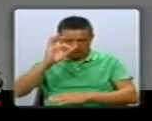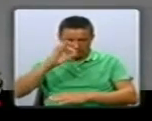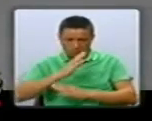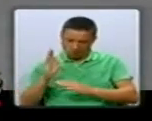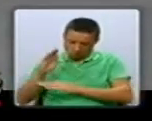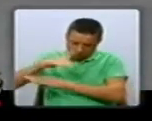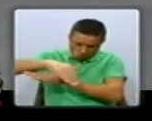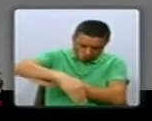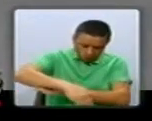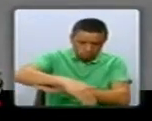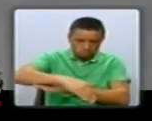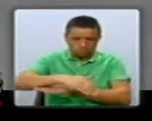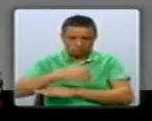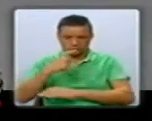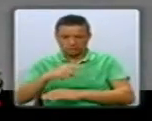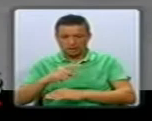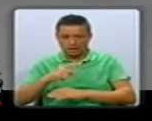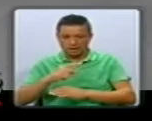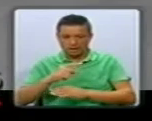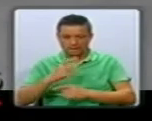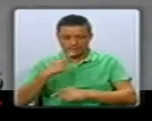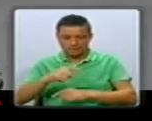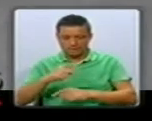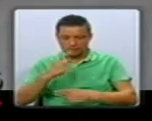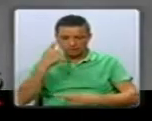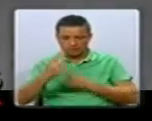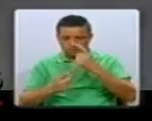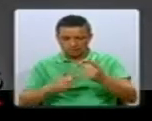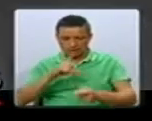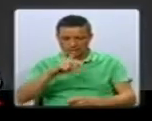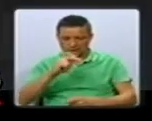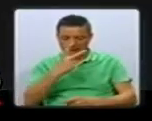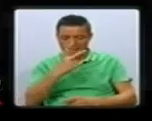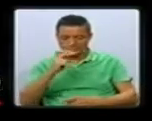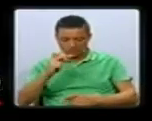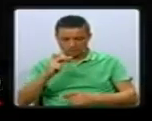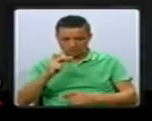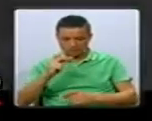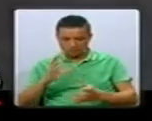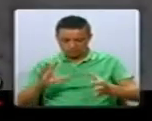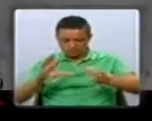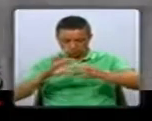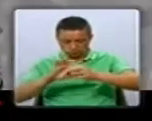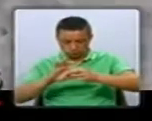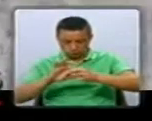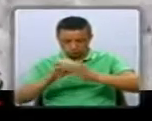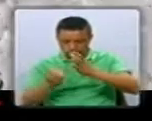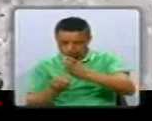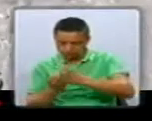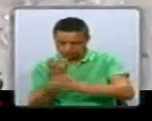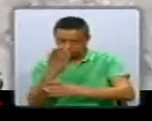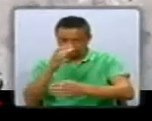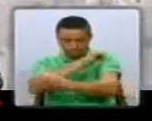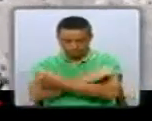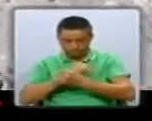inclinado. Dá a indicação que estava coberto, provavelmente, por uma lava muito mais viscosa, associada, portanto, também a um vulcanismo